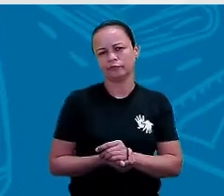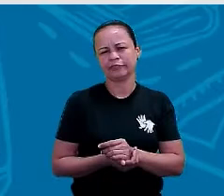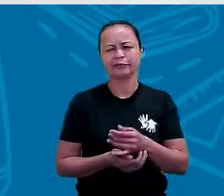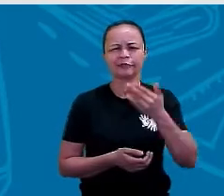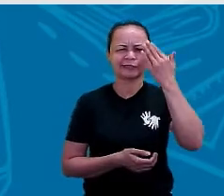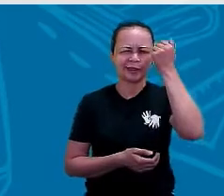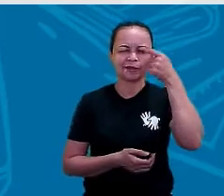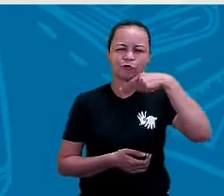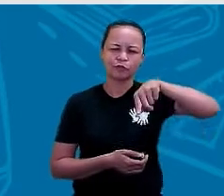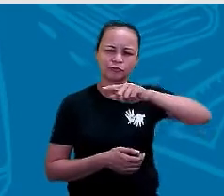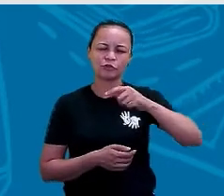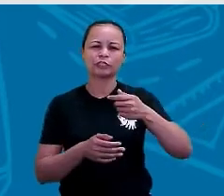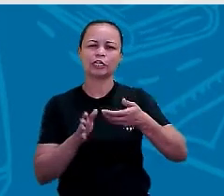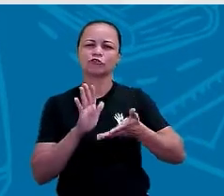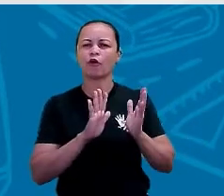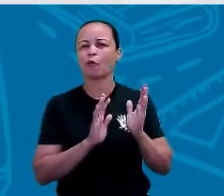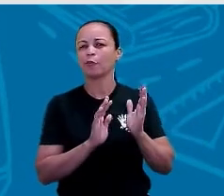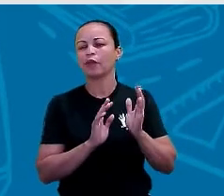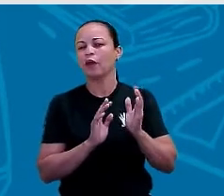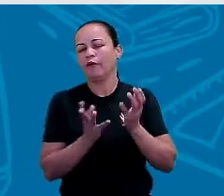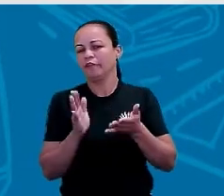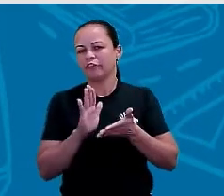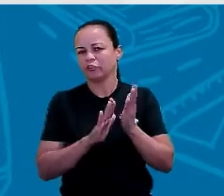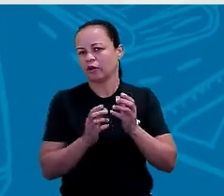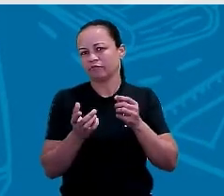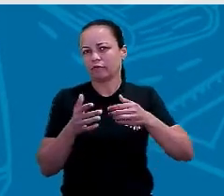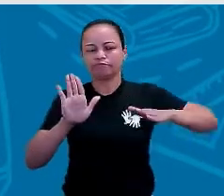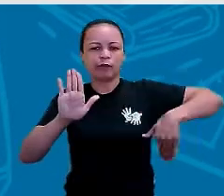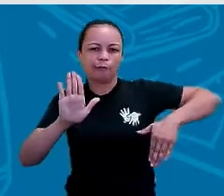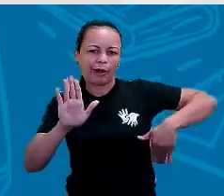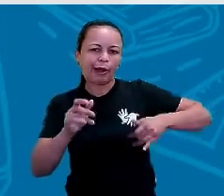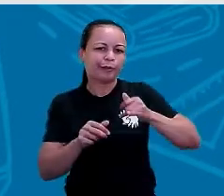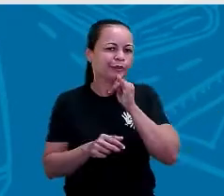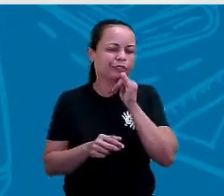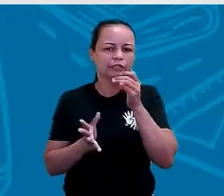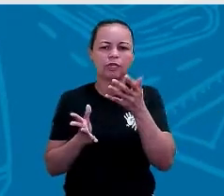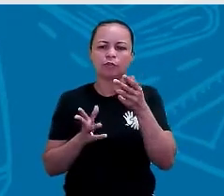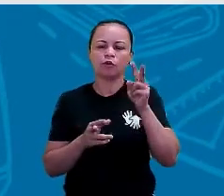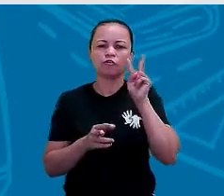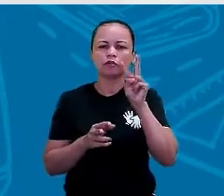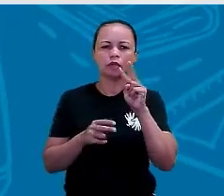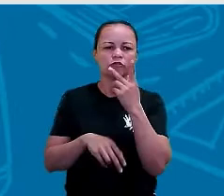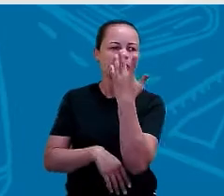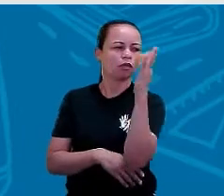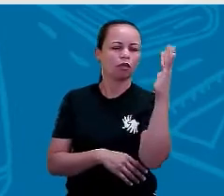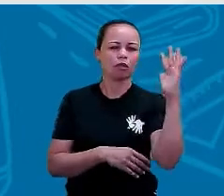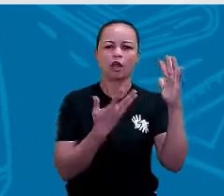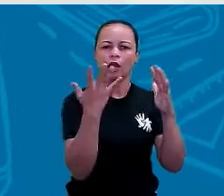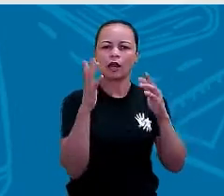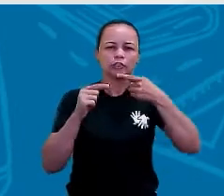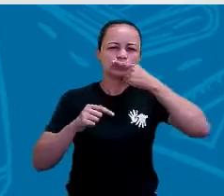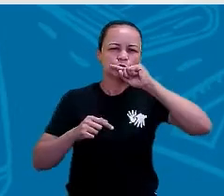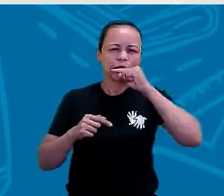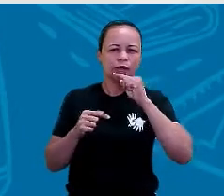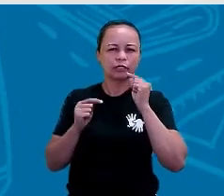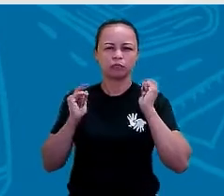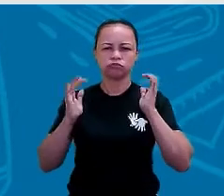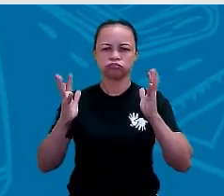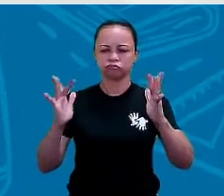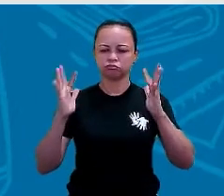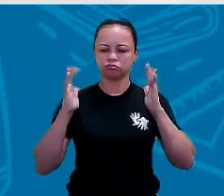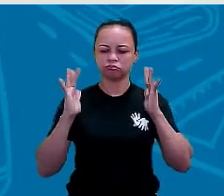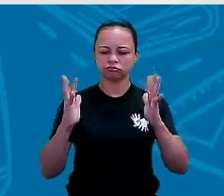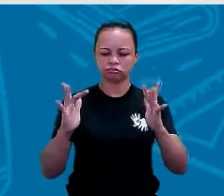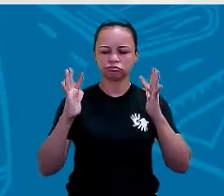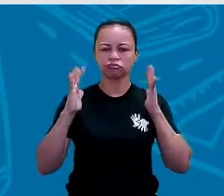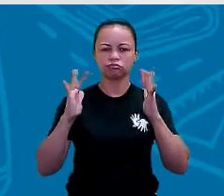aqui do nosso estado de Pernambuco, que existem regiões aqui do nosso estado que tem muita plantação de cana de açúcar. E essa cana